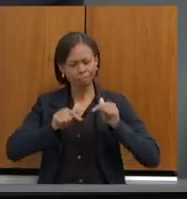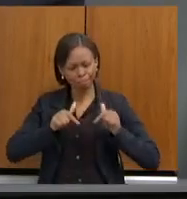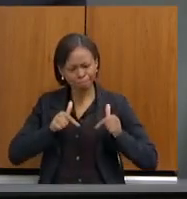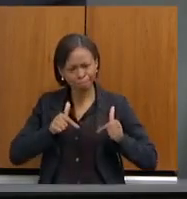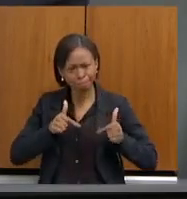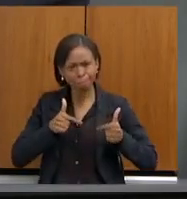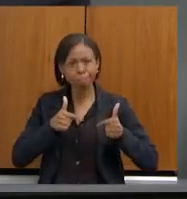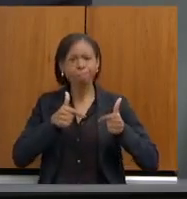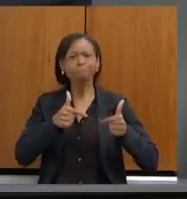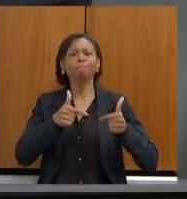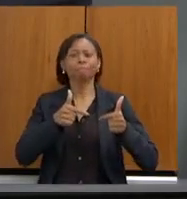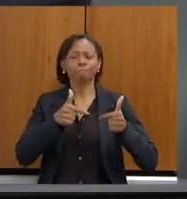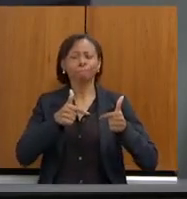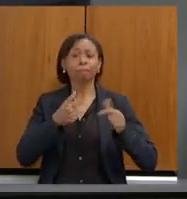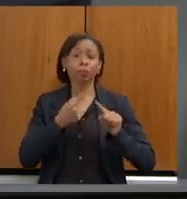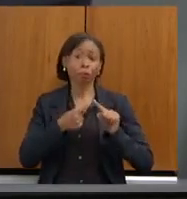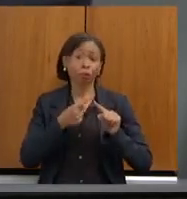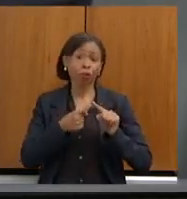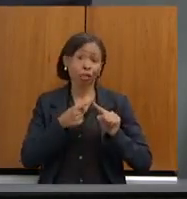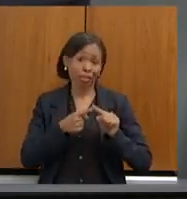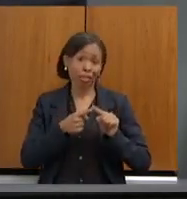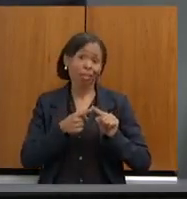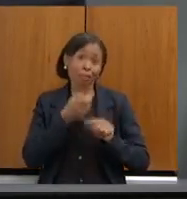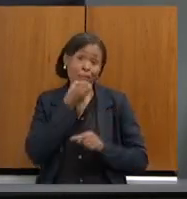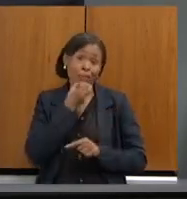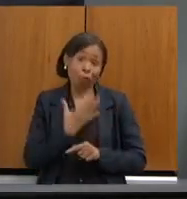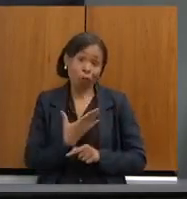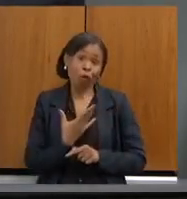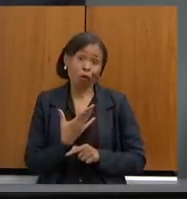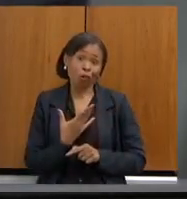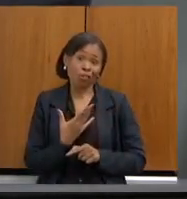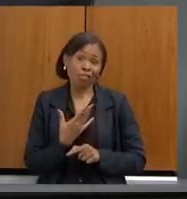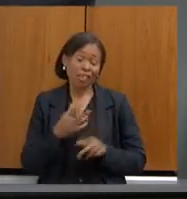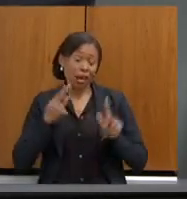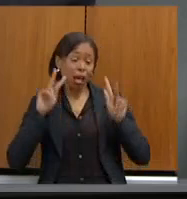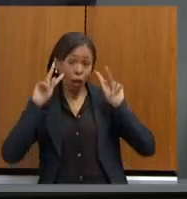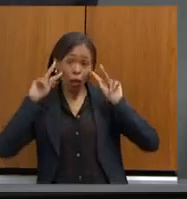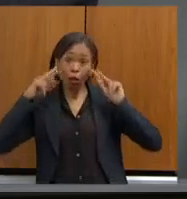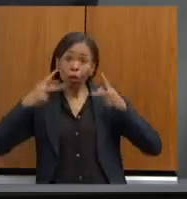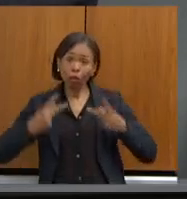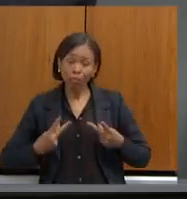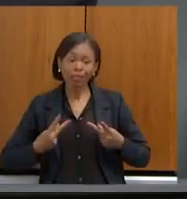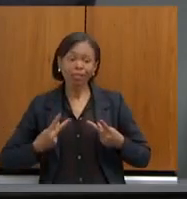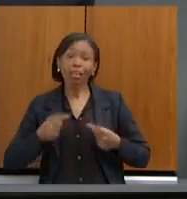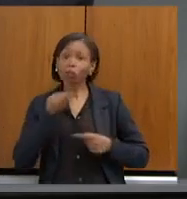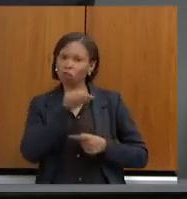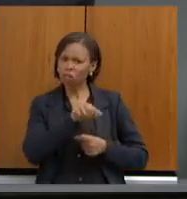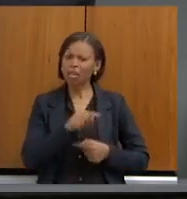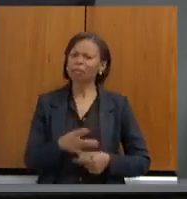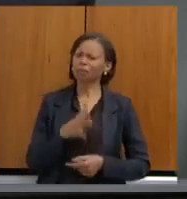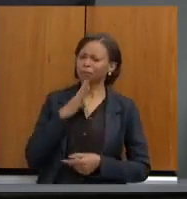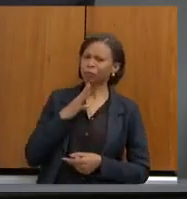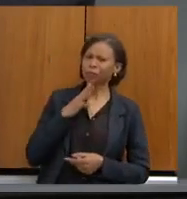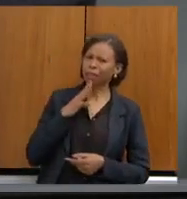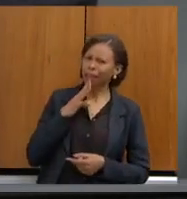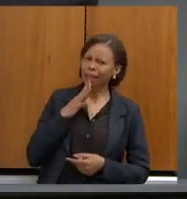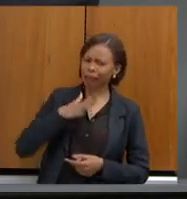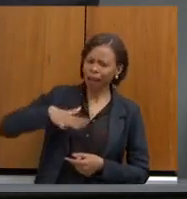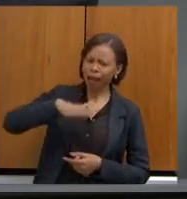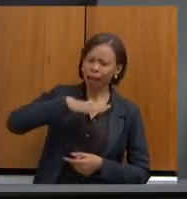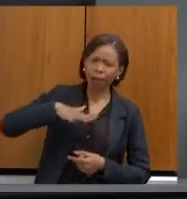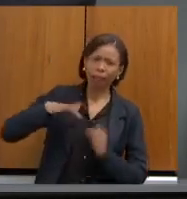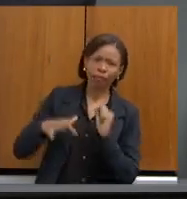efetiva porque nada melhor que uma pessoa conhecer como vossa excelência conhece a ponta nossa segurança